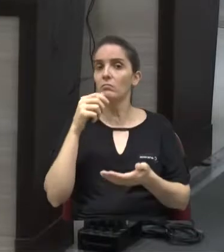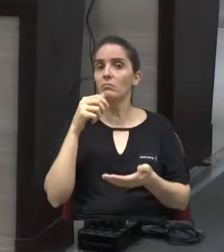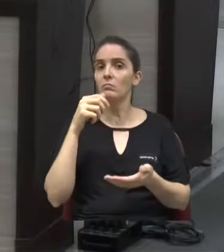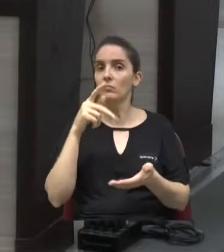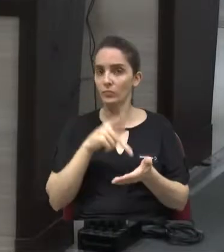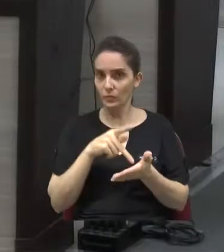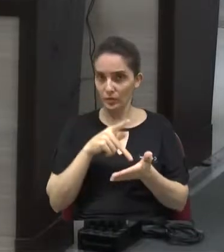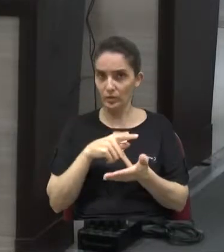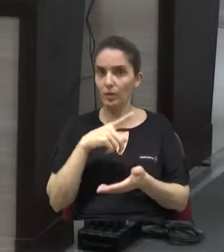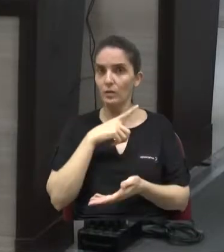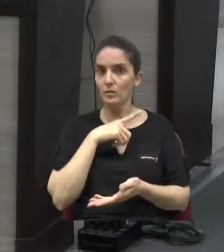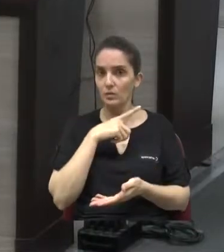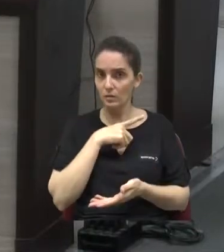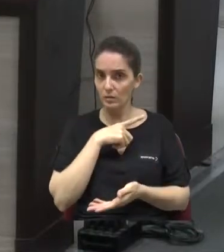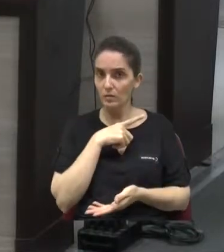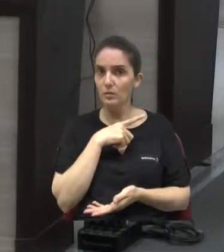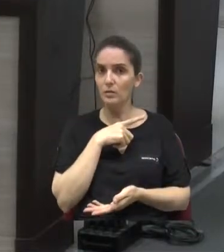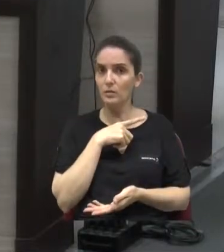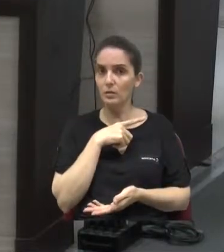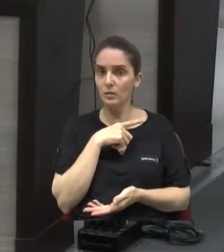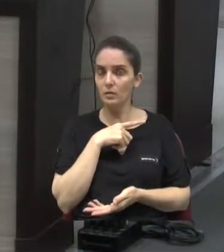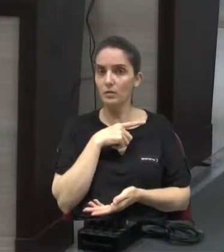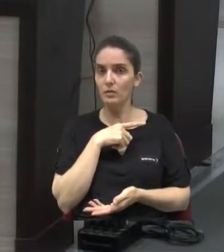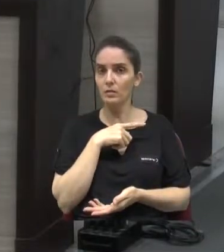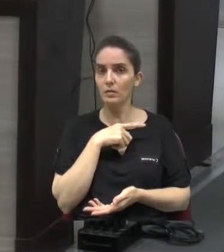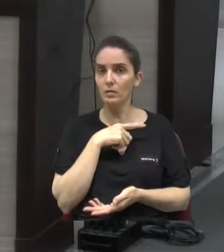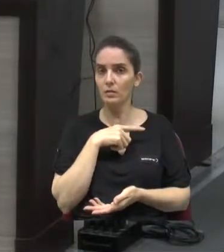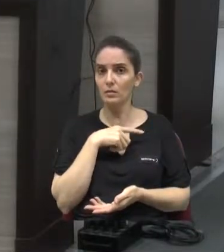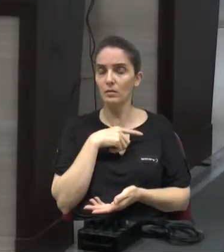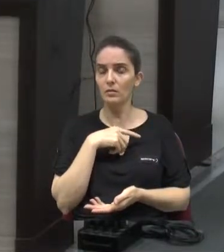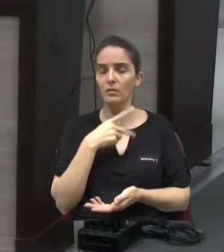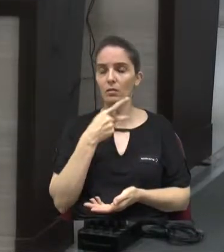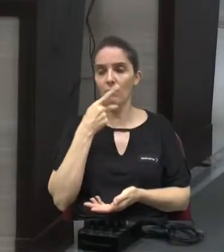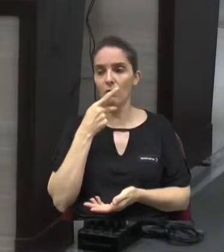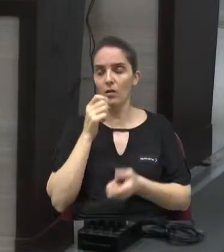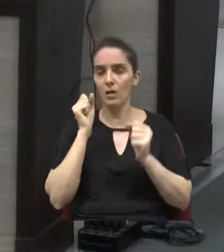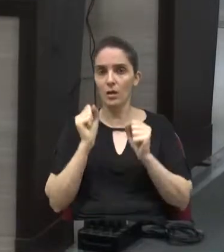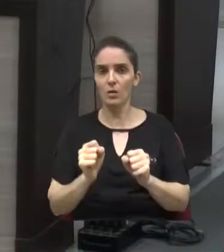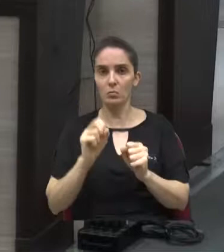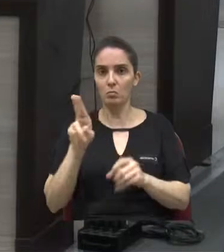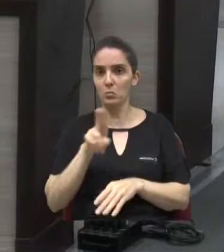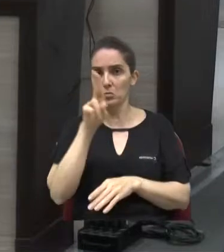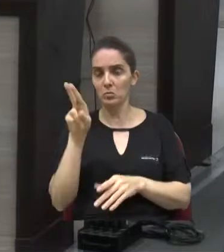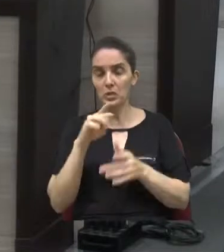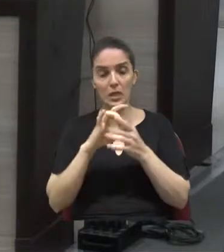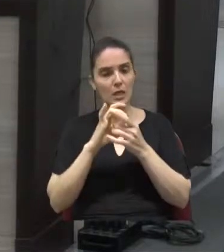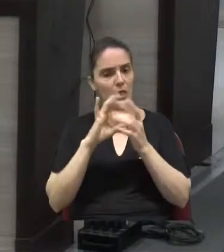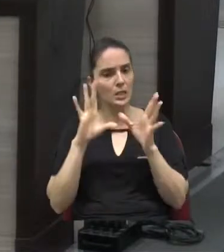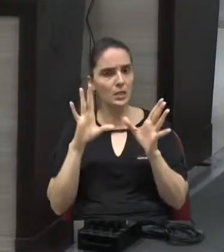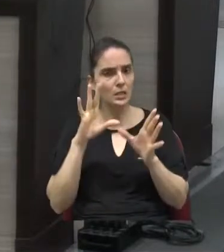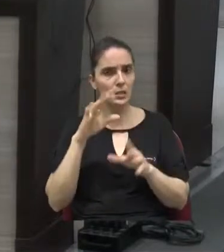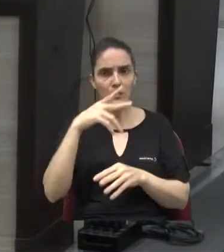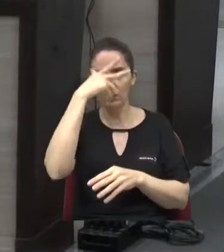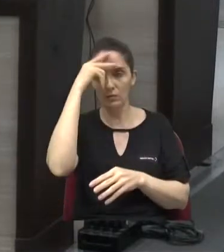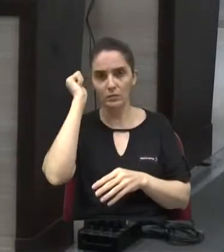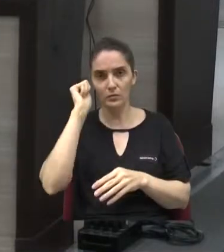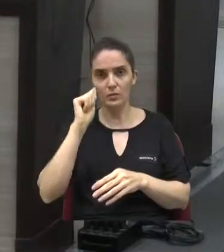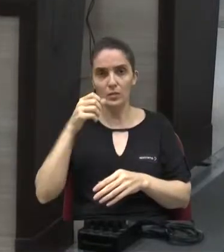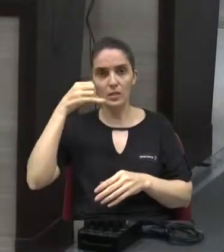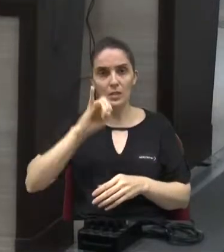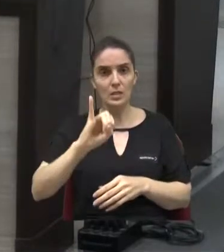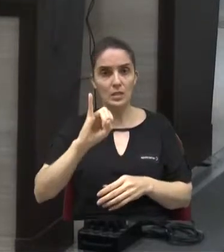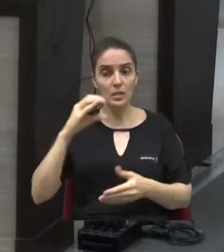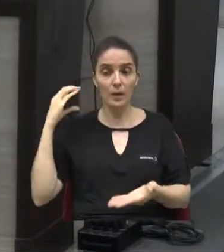rúbrica ainda, viu? Nós autorizamos que seja usado por completo, conforme ele queira. Se existe verba